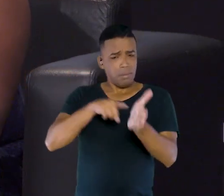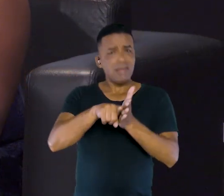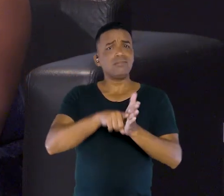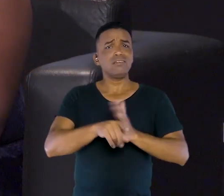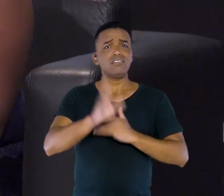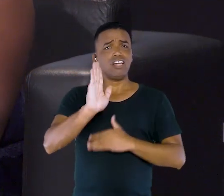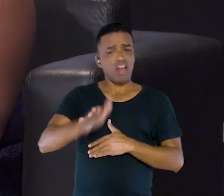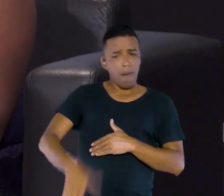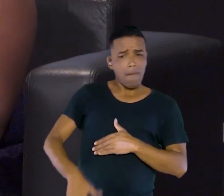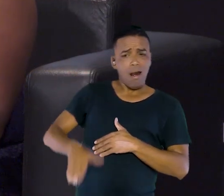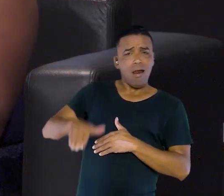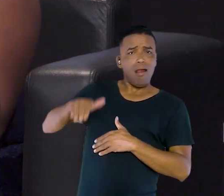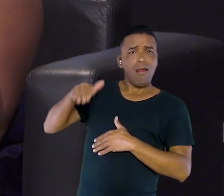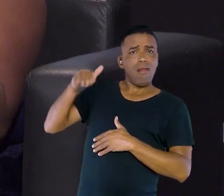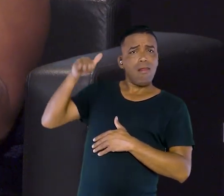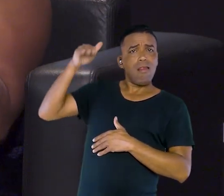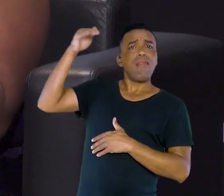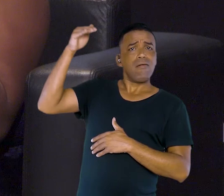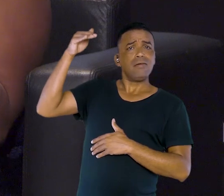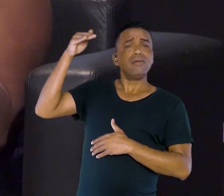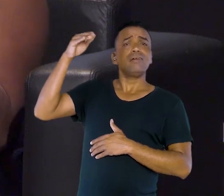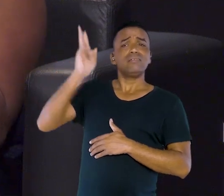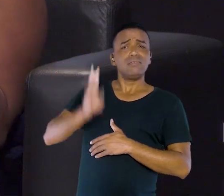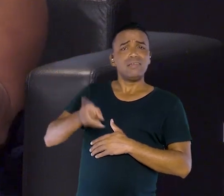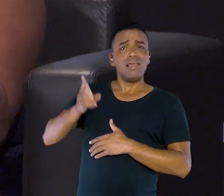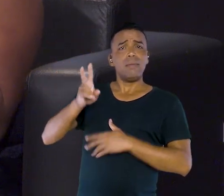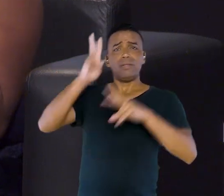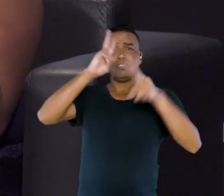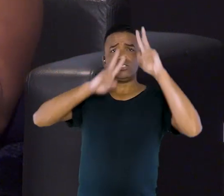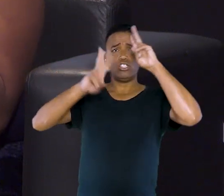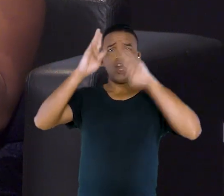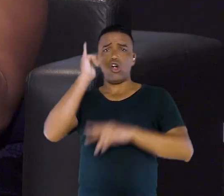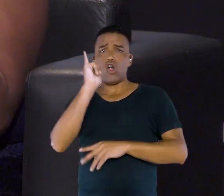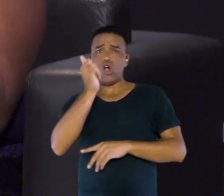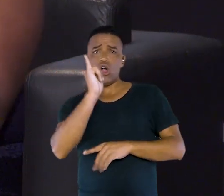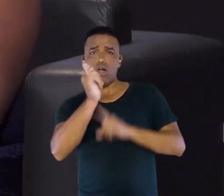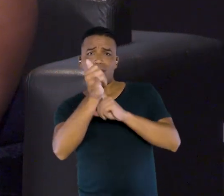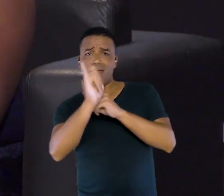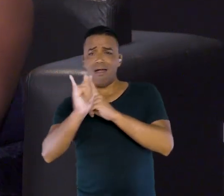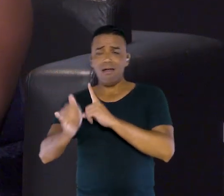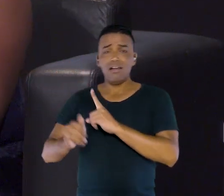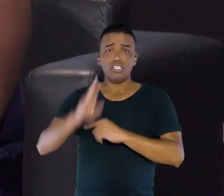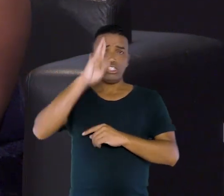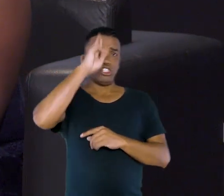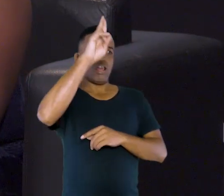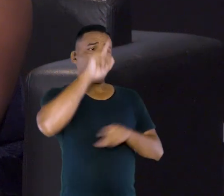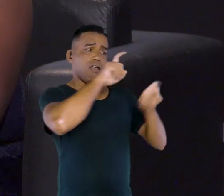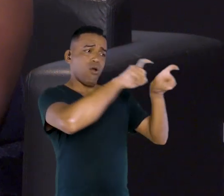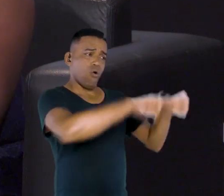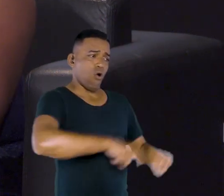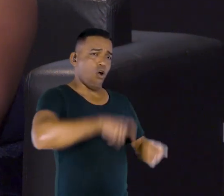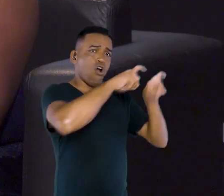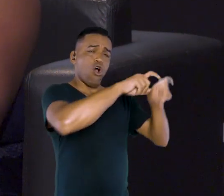fui pesquisadora, sempre fiz parte dessa narrativa, sempre fui dona de